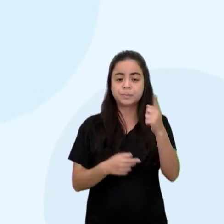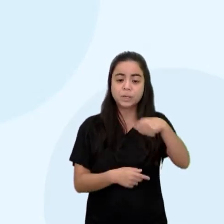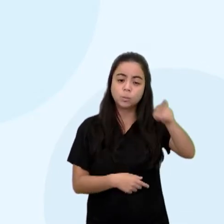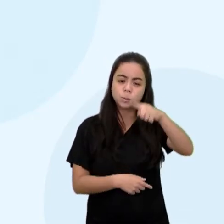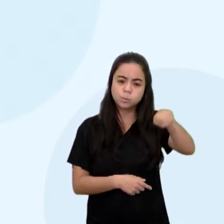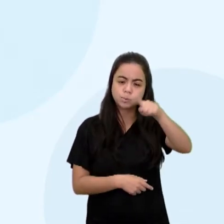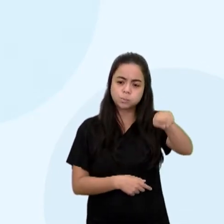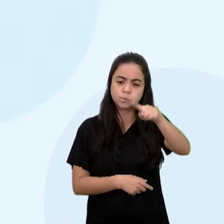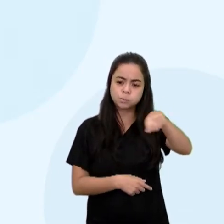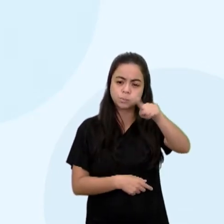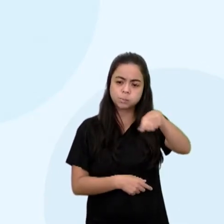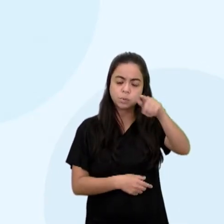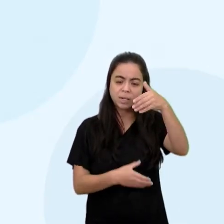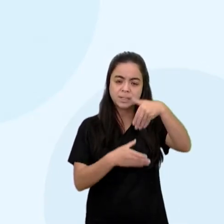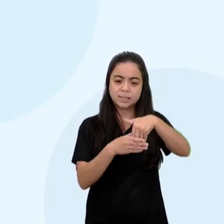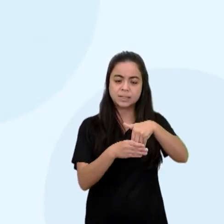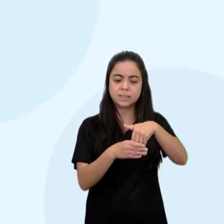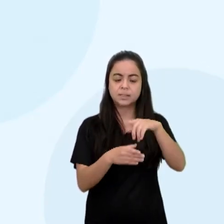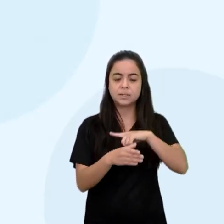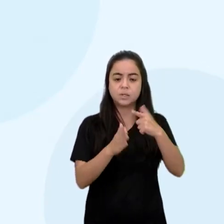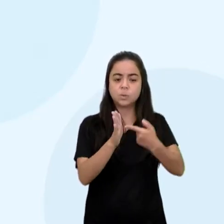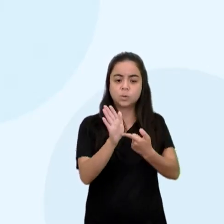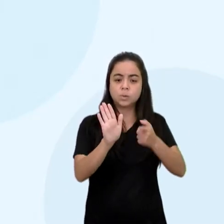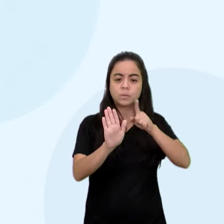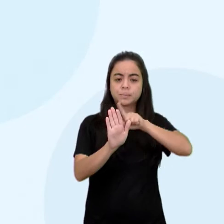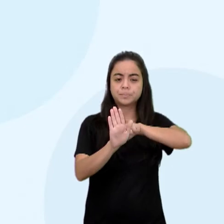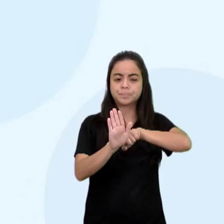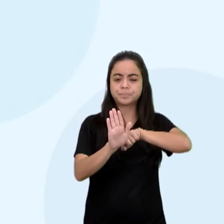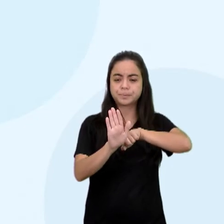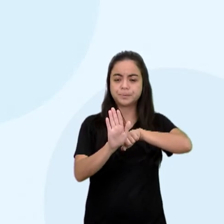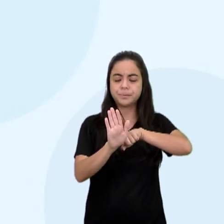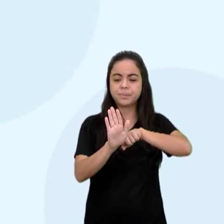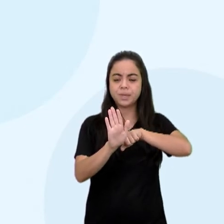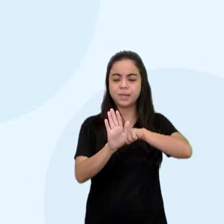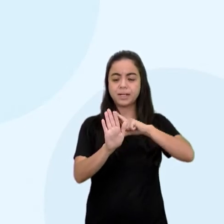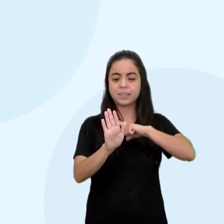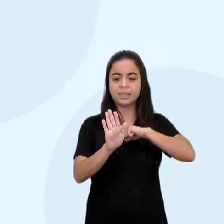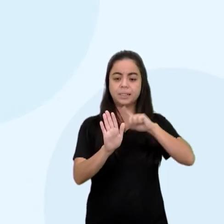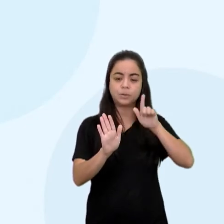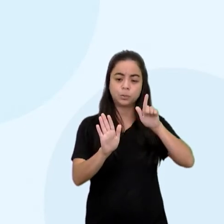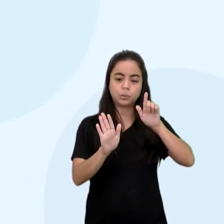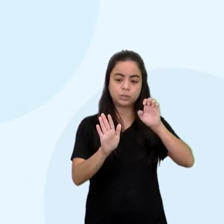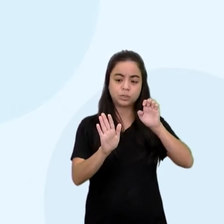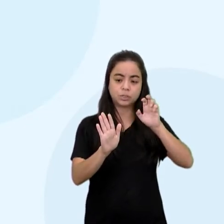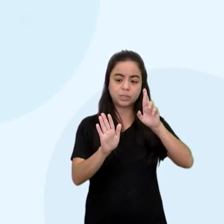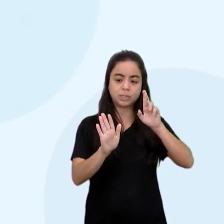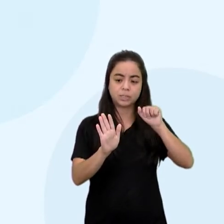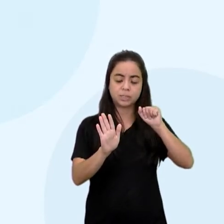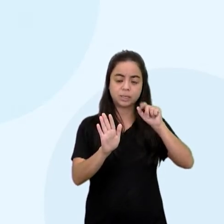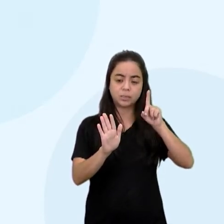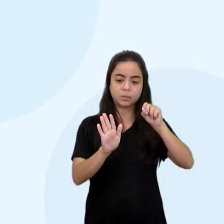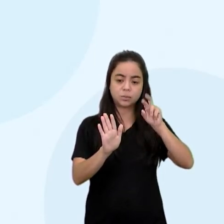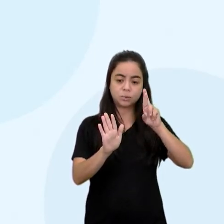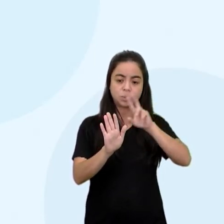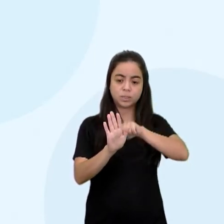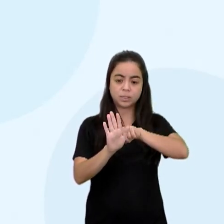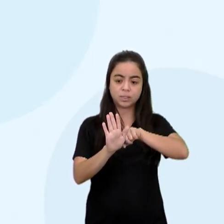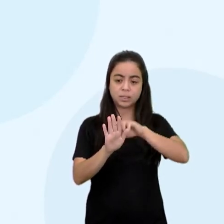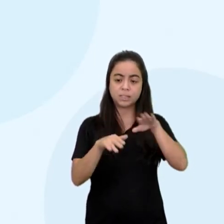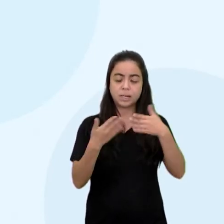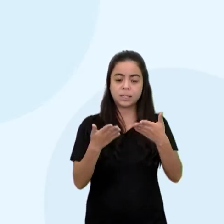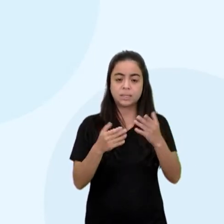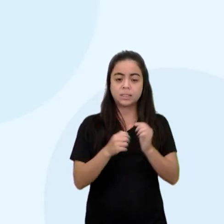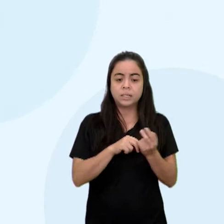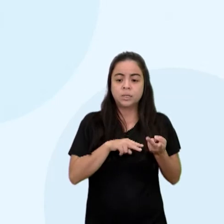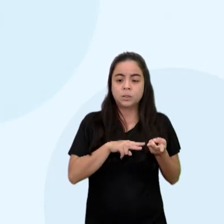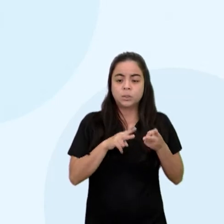acoplado nela, né, aqui dentro, né, atrás, aqui nessa imagem não aparece, nós temos um gerador, tá certo? E aí esse gerador transforma